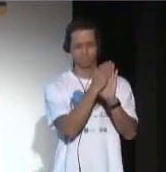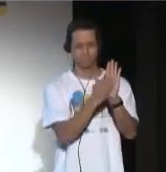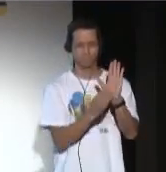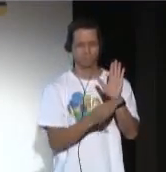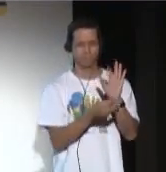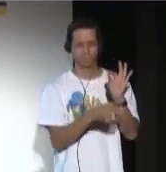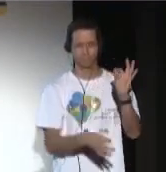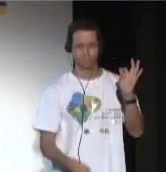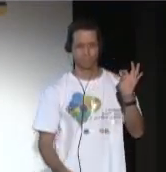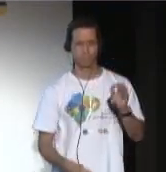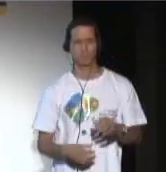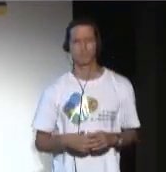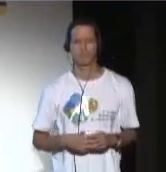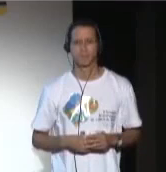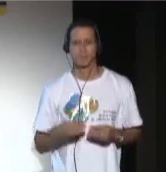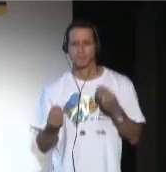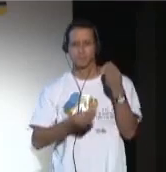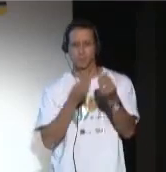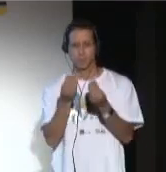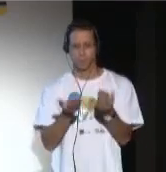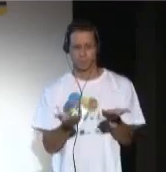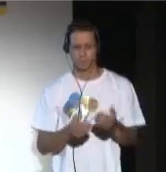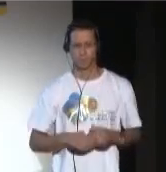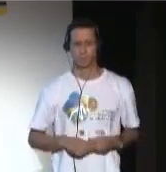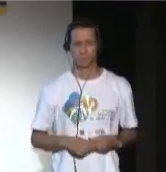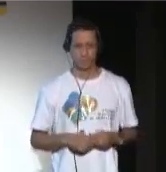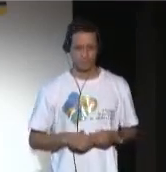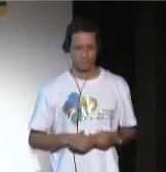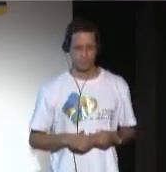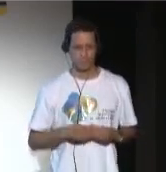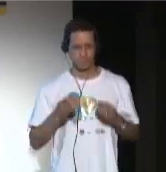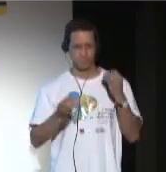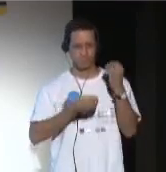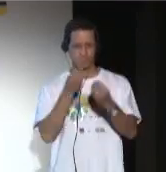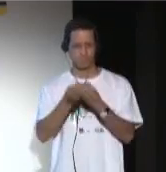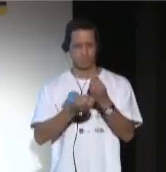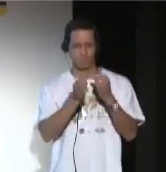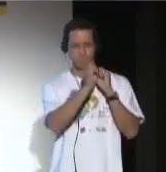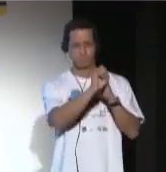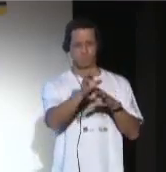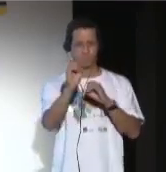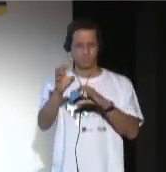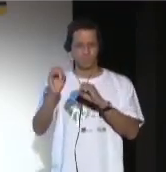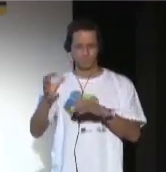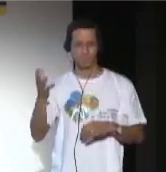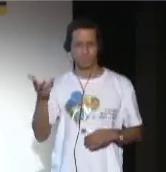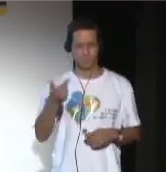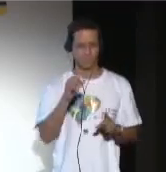coisas. Como é que isso funciona? Como é que o ensino de habilidades